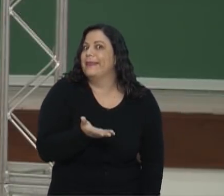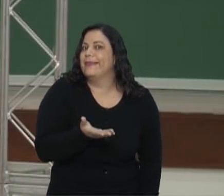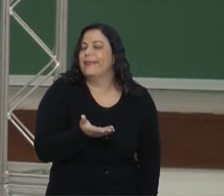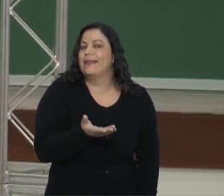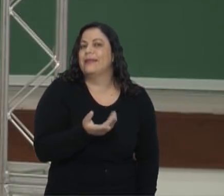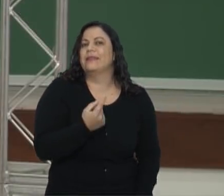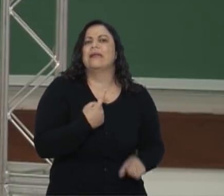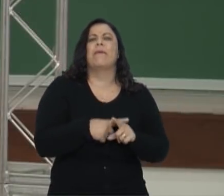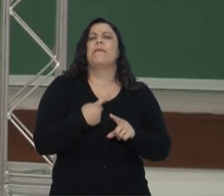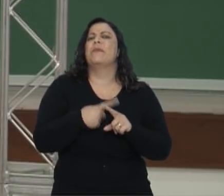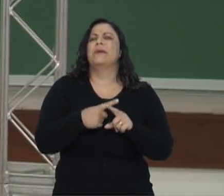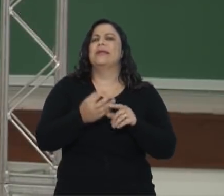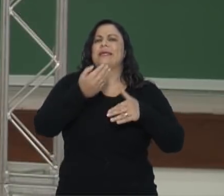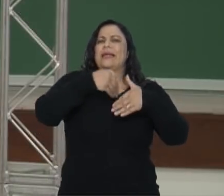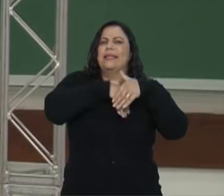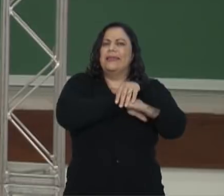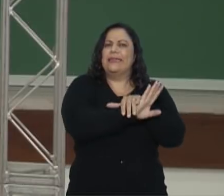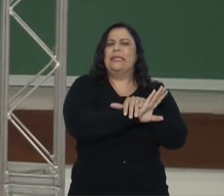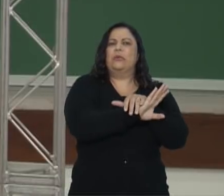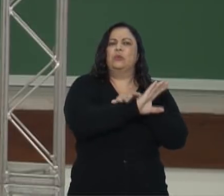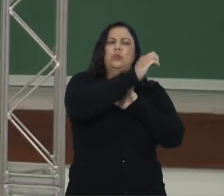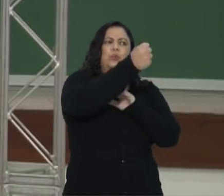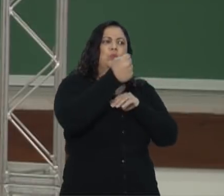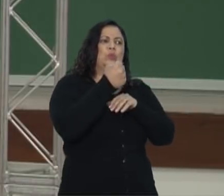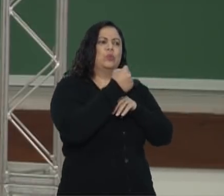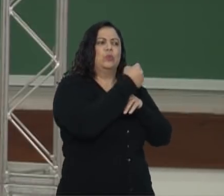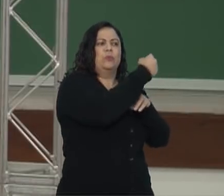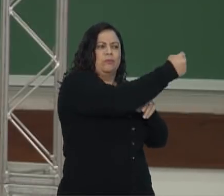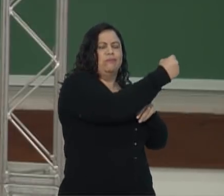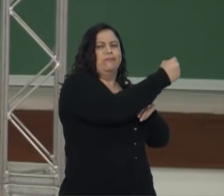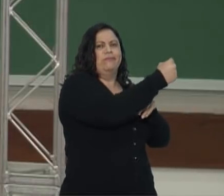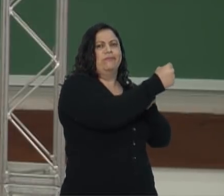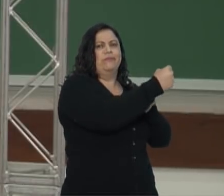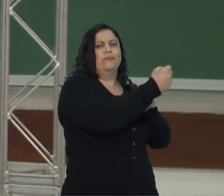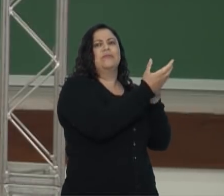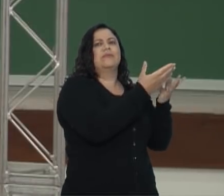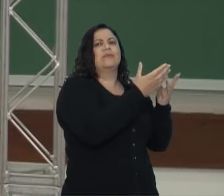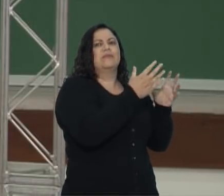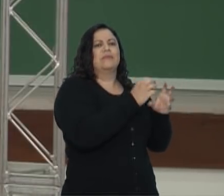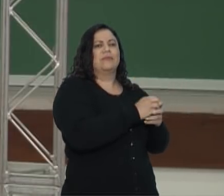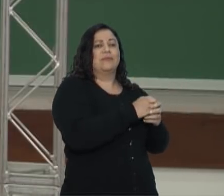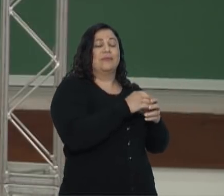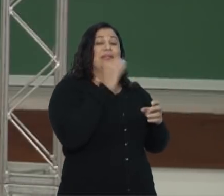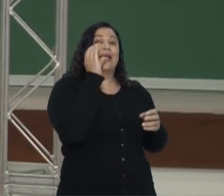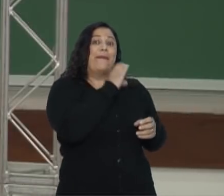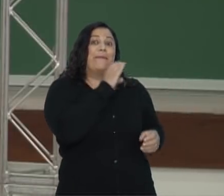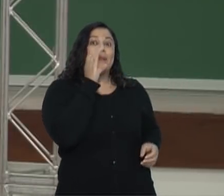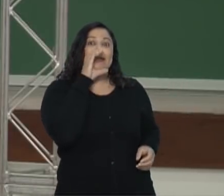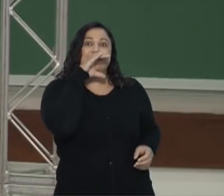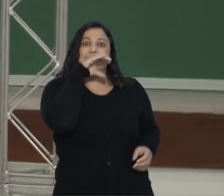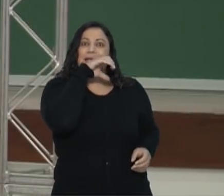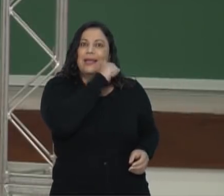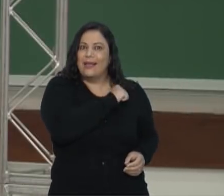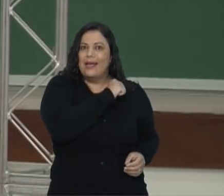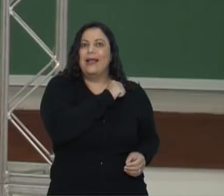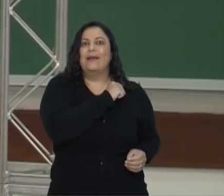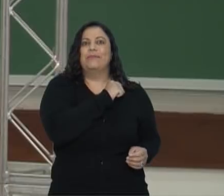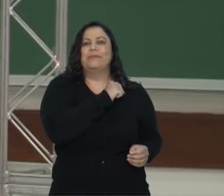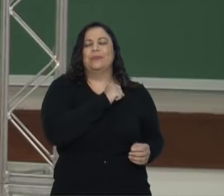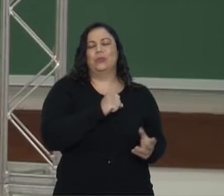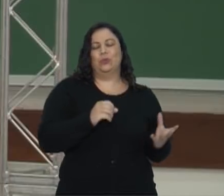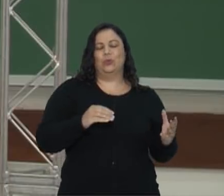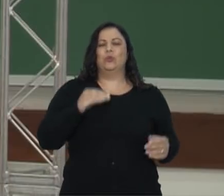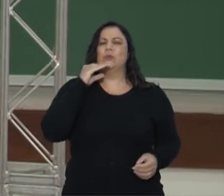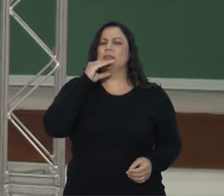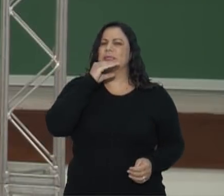coloco dentro de um armário, um lugar escuro? Porque esses seres se multiplicam mais rapidamente em ambientes mais quentes,